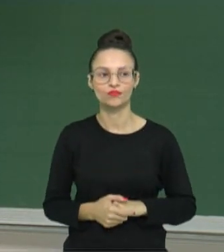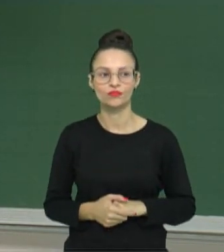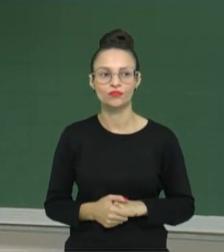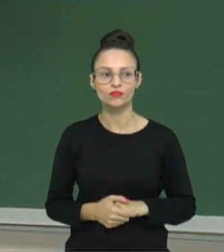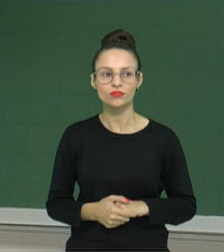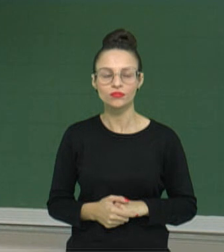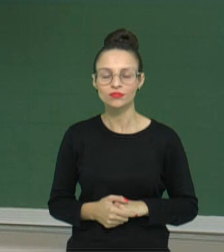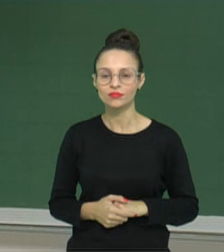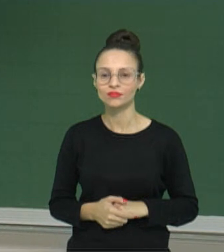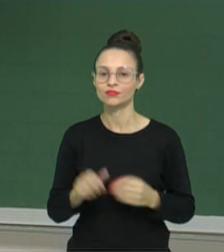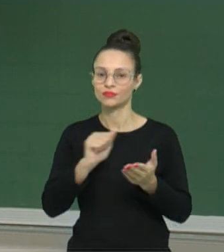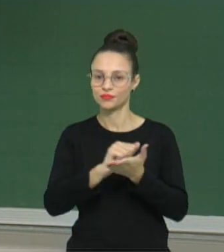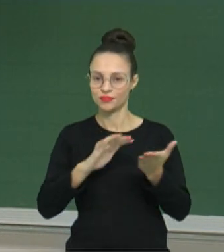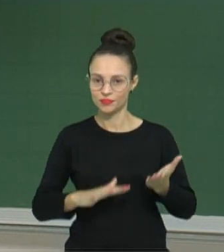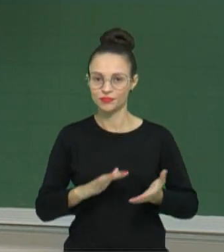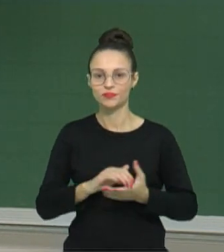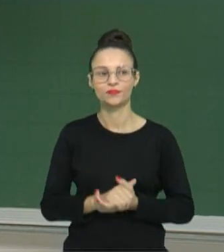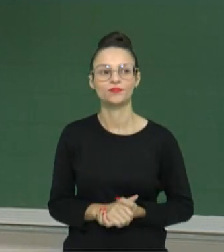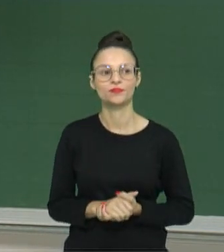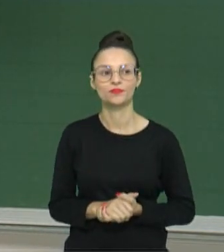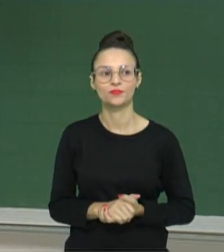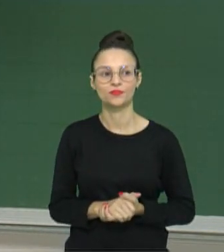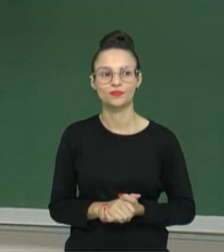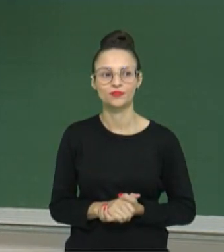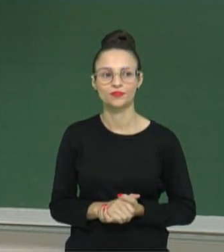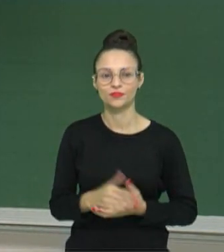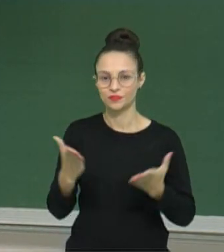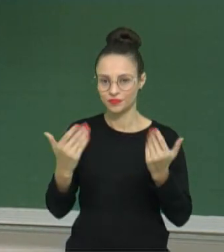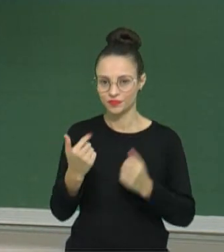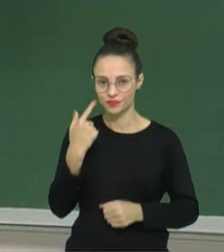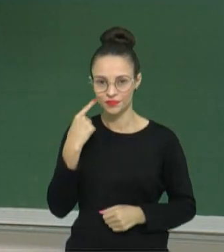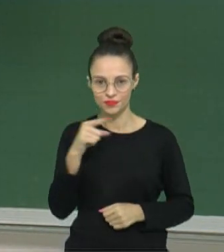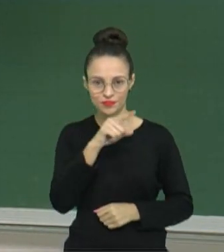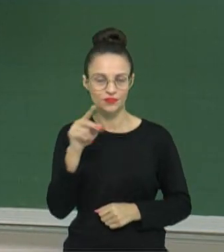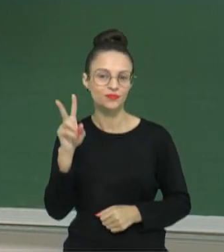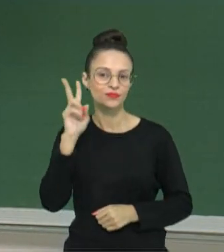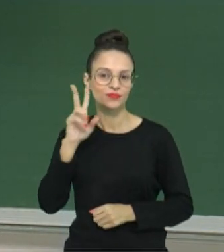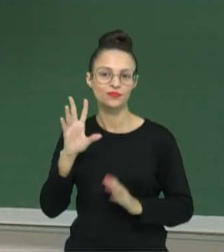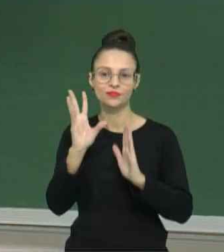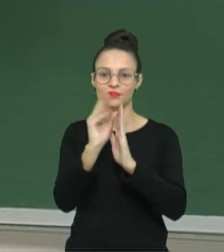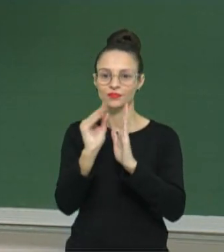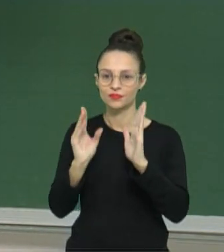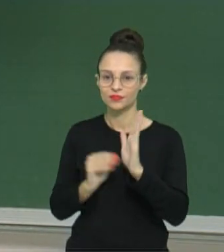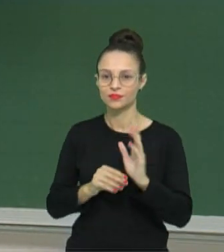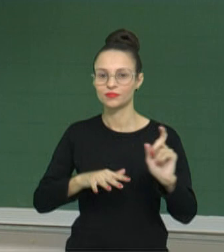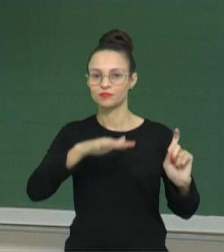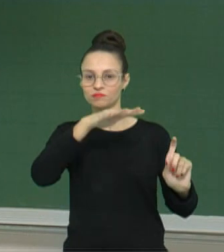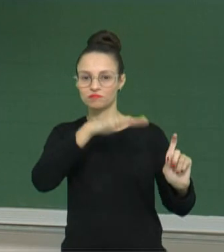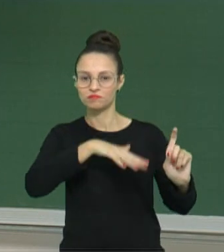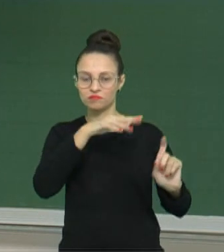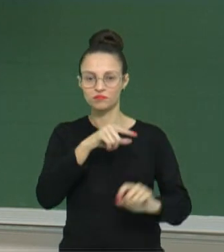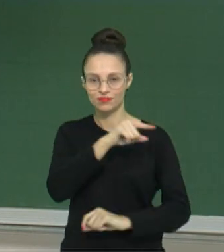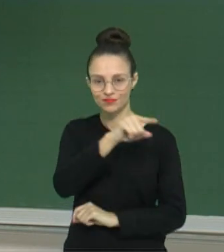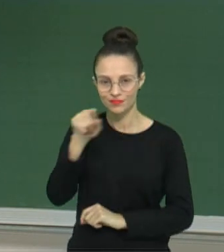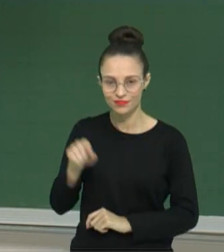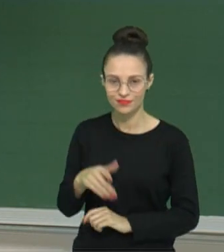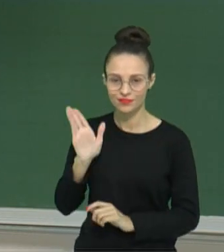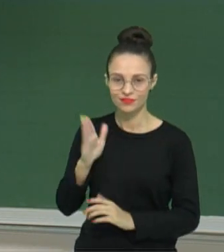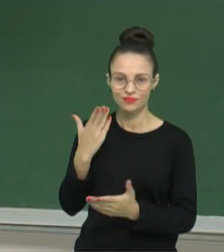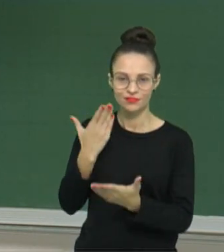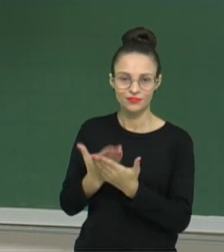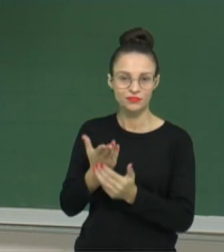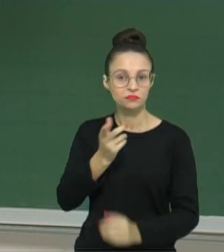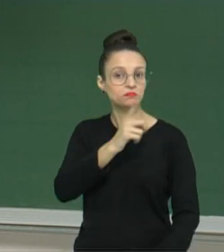E aqui um pequeno exercício. Vamos ver se você se lembra desse conteúdo de mitologia. Pode ser que você tenha visto ele lá